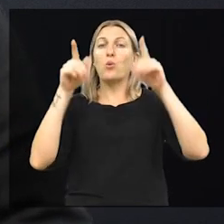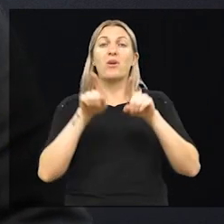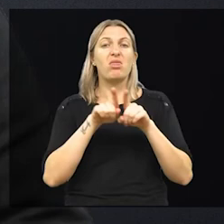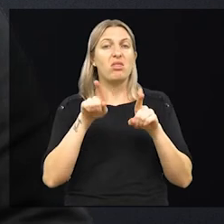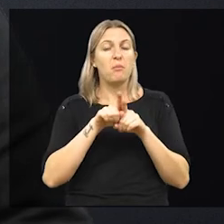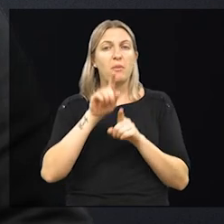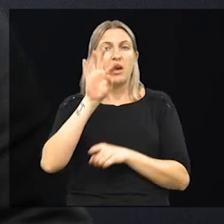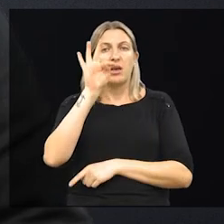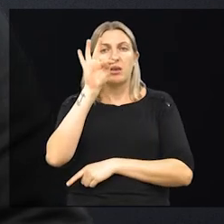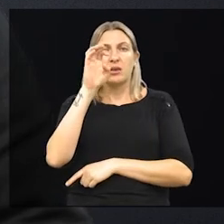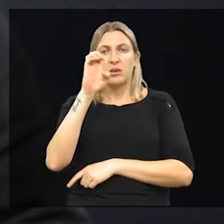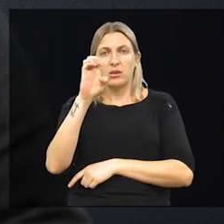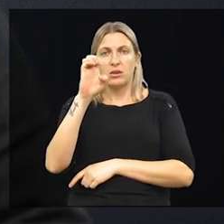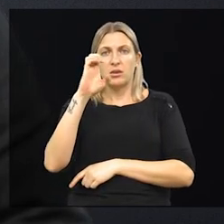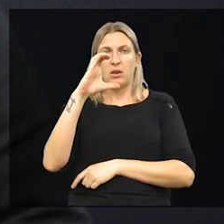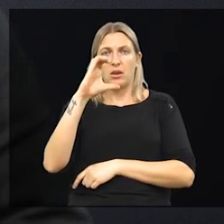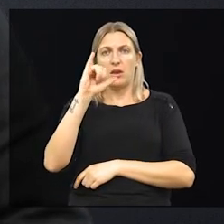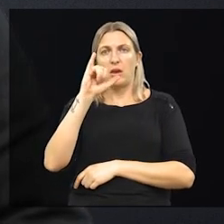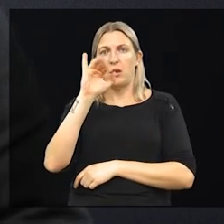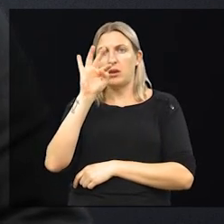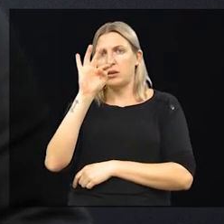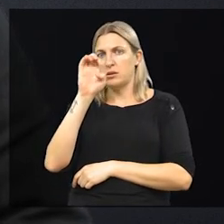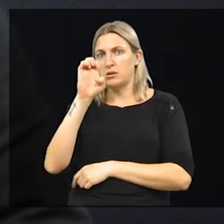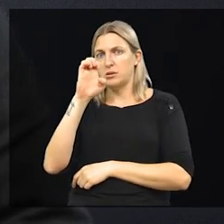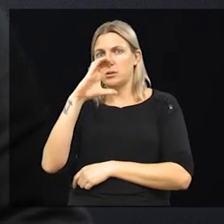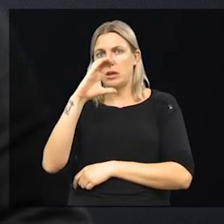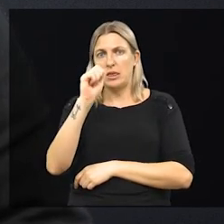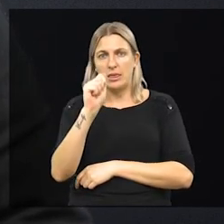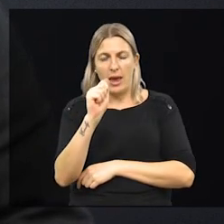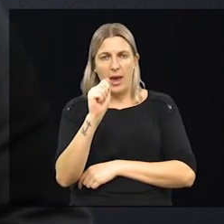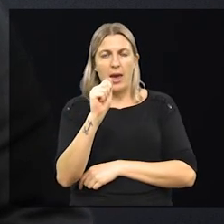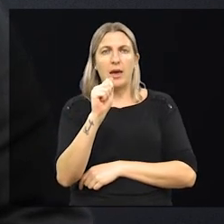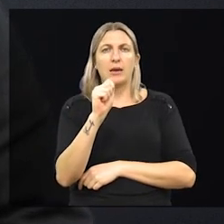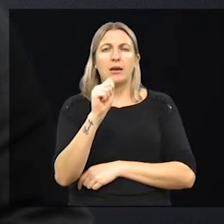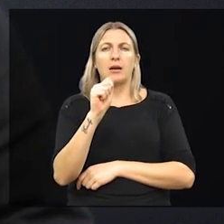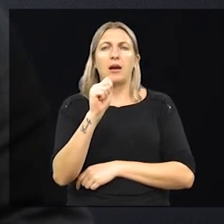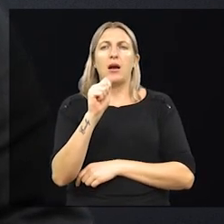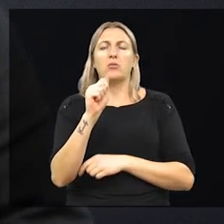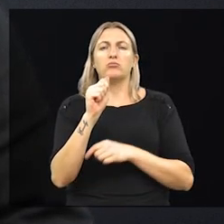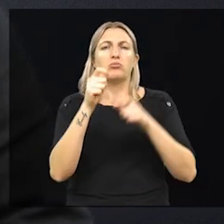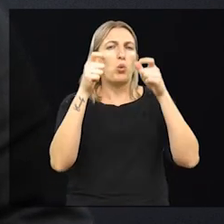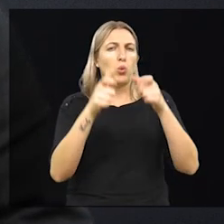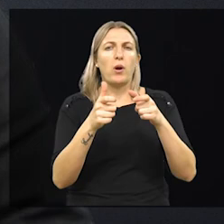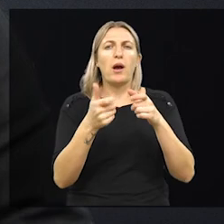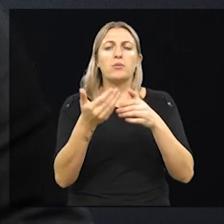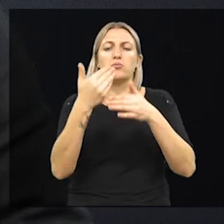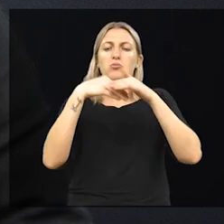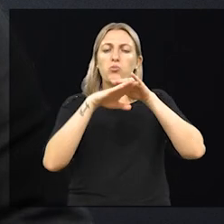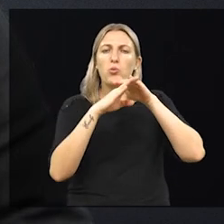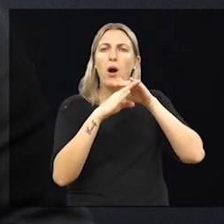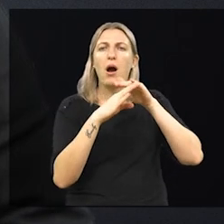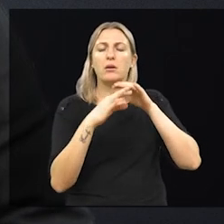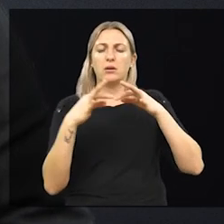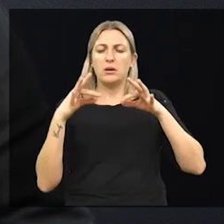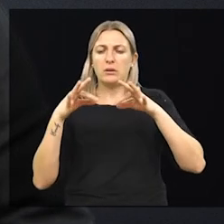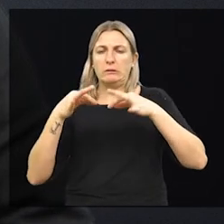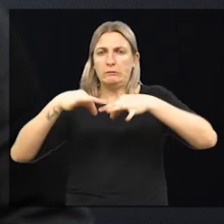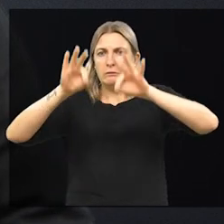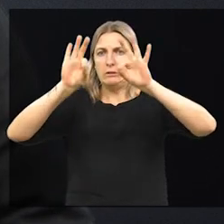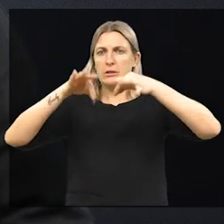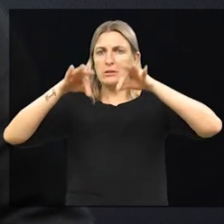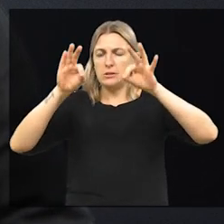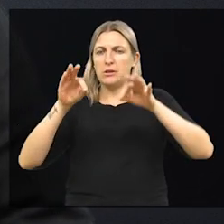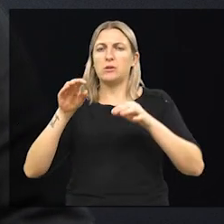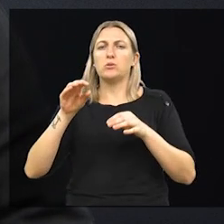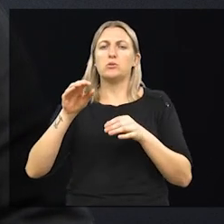têxteis que a gente tenta estudo dentro das aulas é esse ano estou com um projeto também voltado